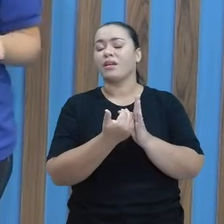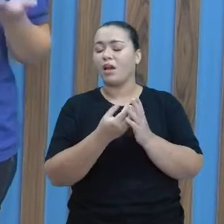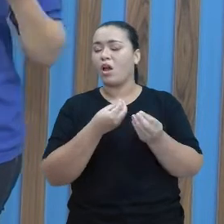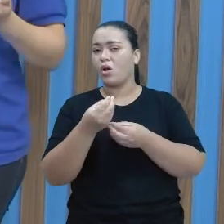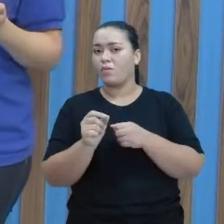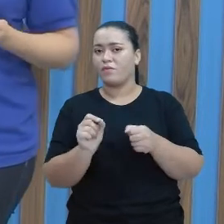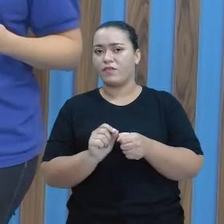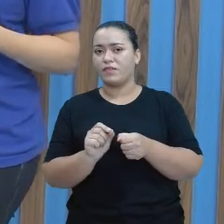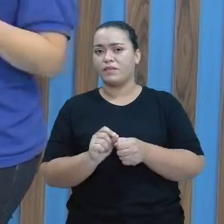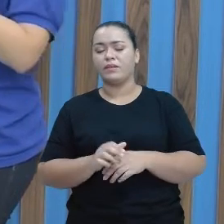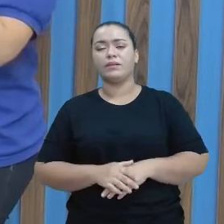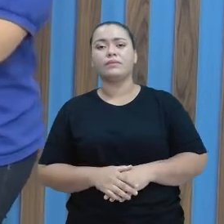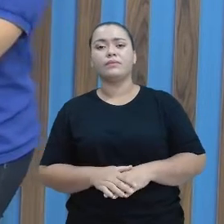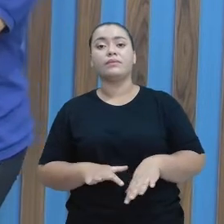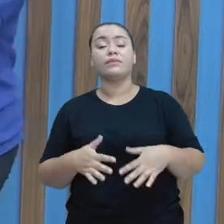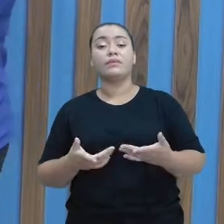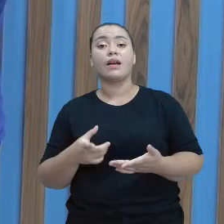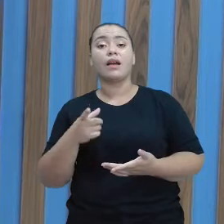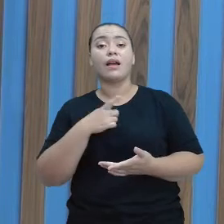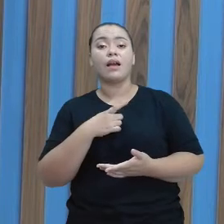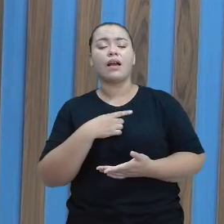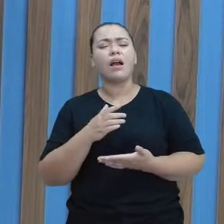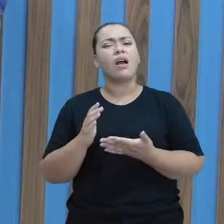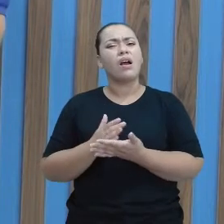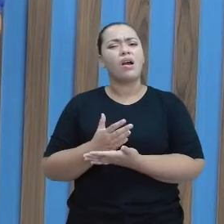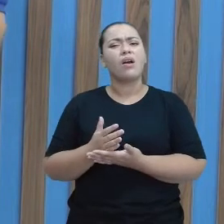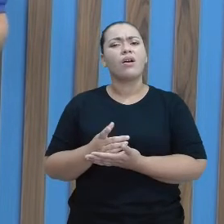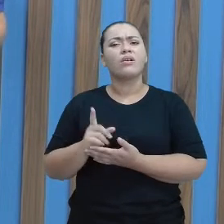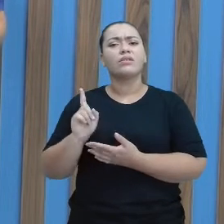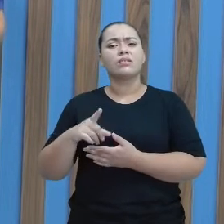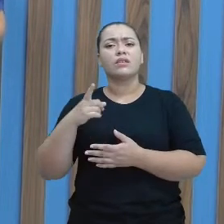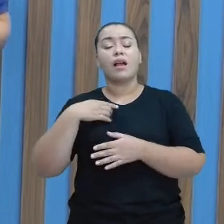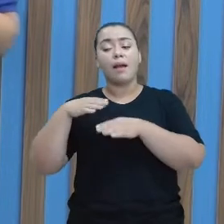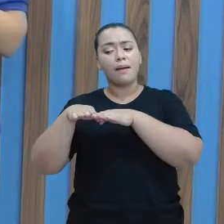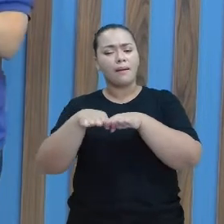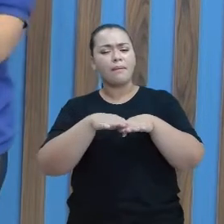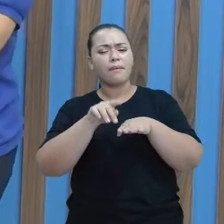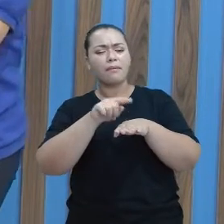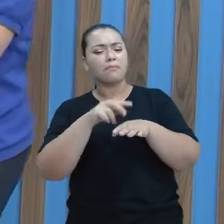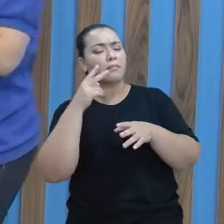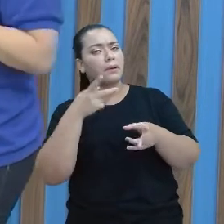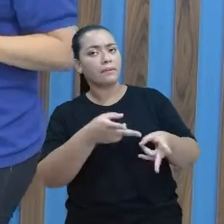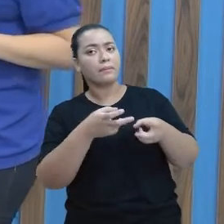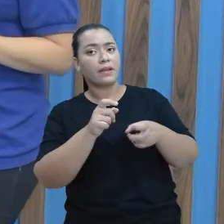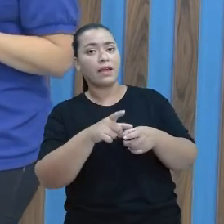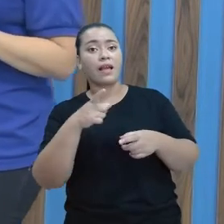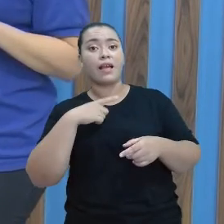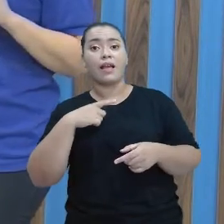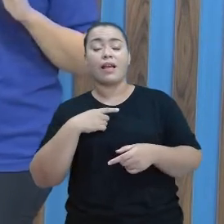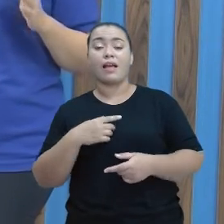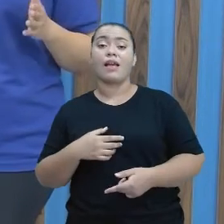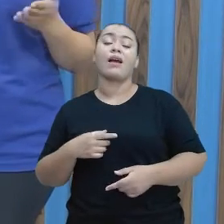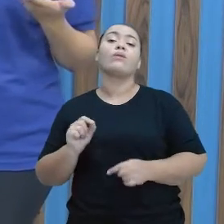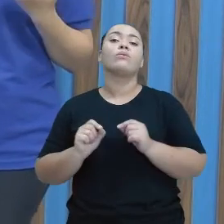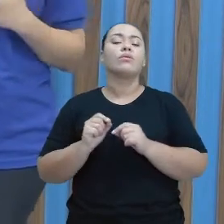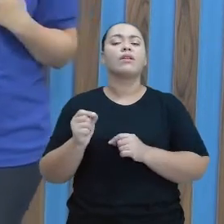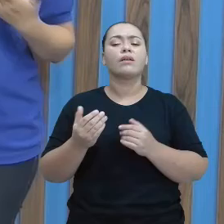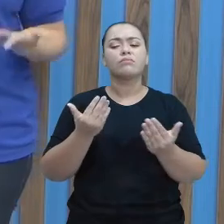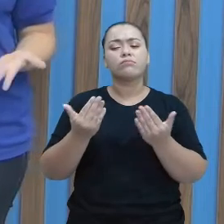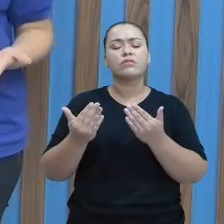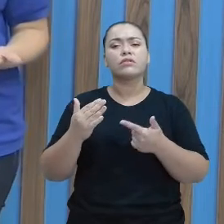confecção. Porém, quando a gente tem alguns padrões de comportamento, que é o caso das razões trigonométricas, a gente começa